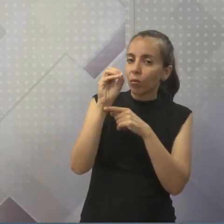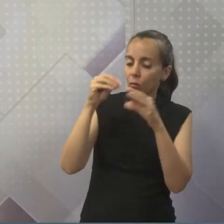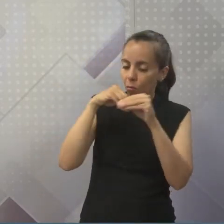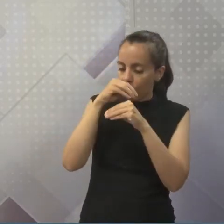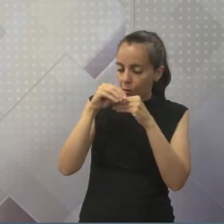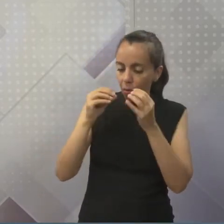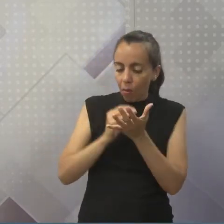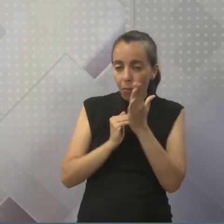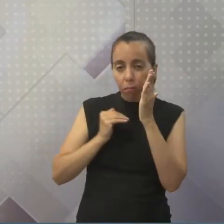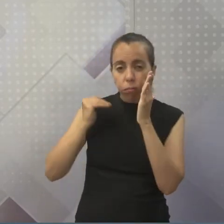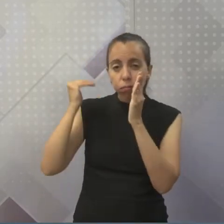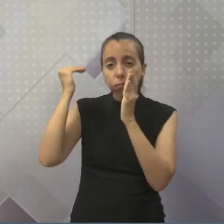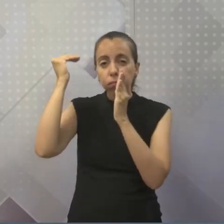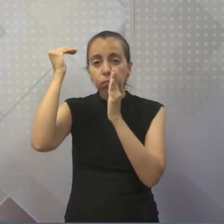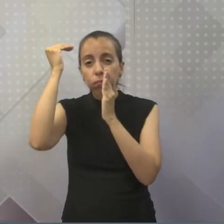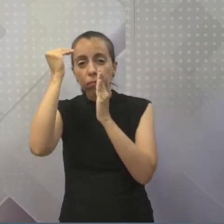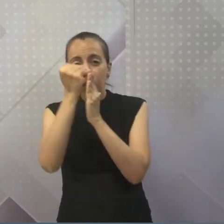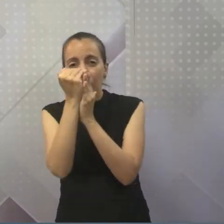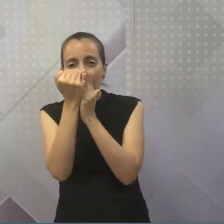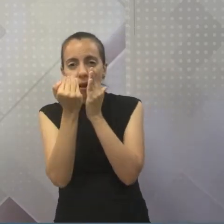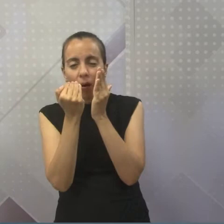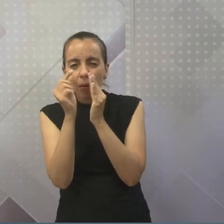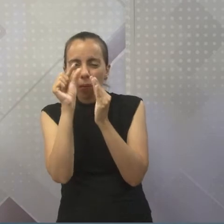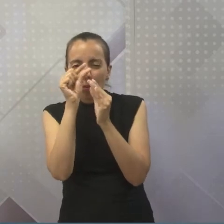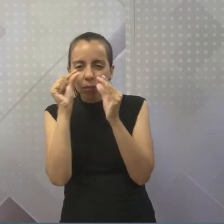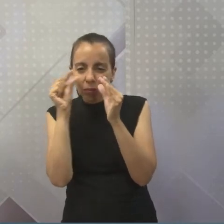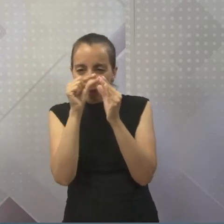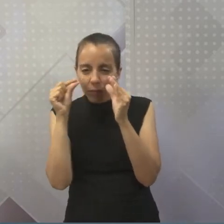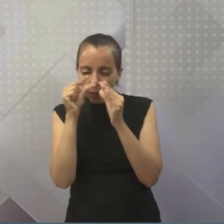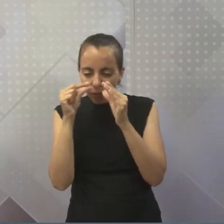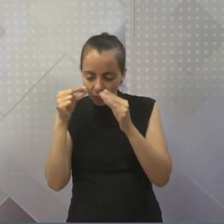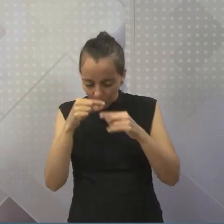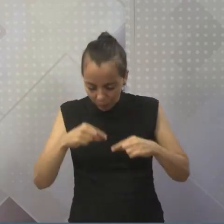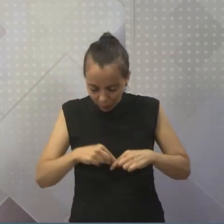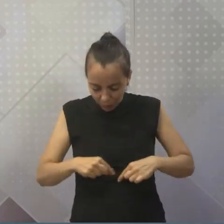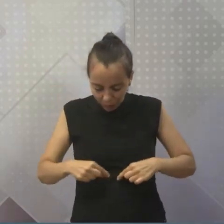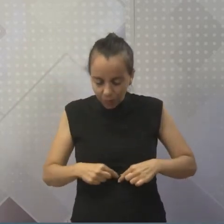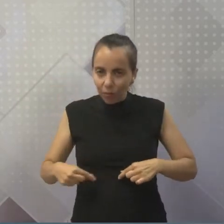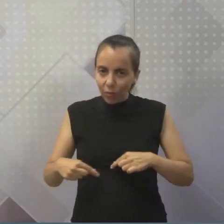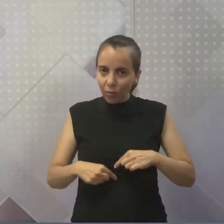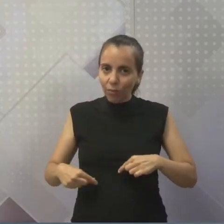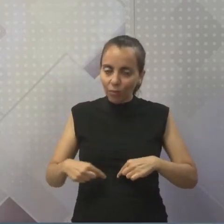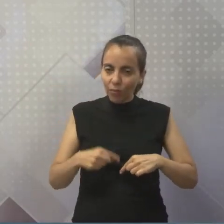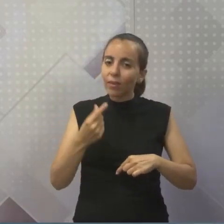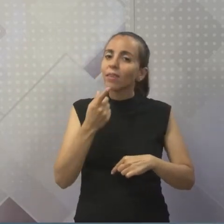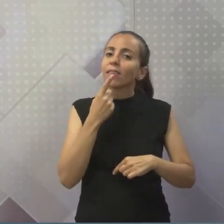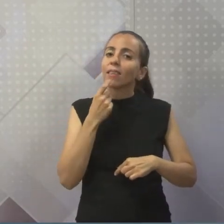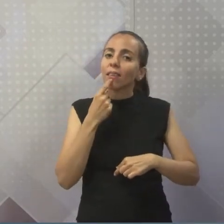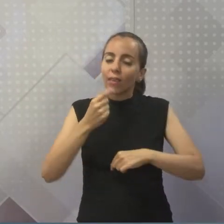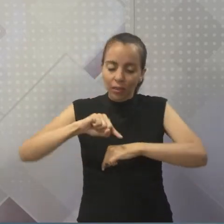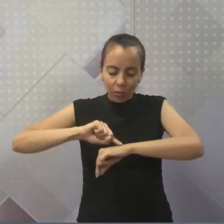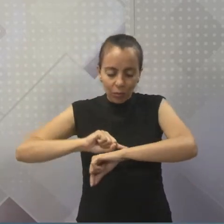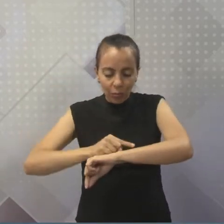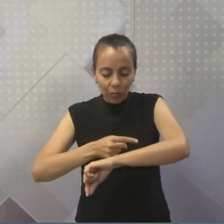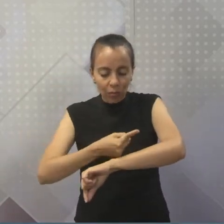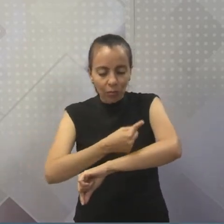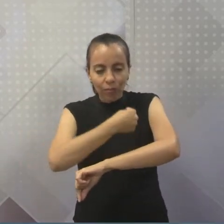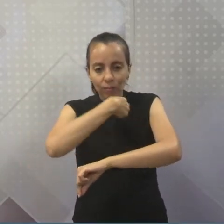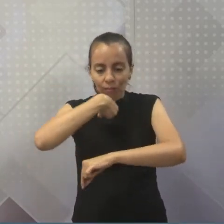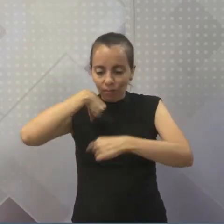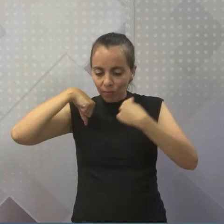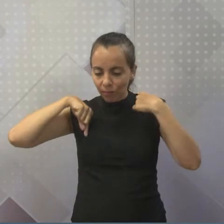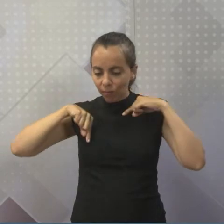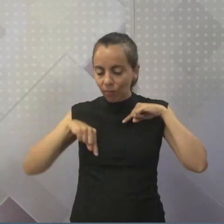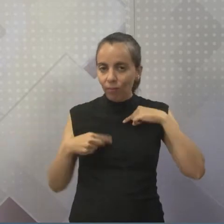se transforma em umas agulhinhas fininhas, microscópicas, que entram no sangue e se